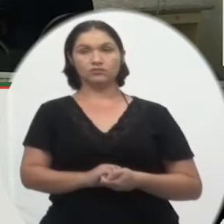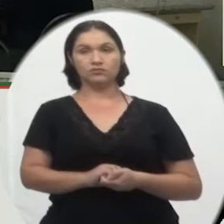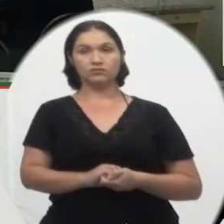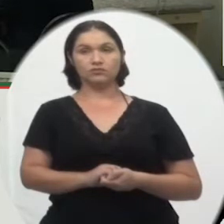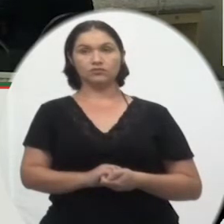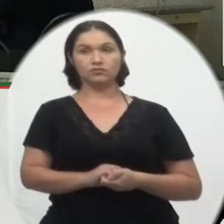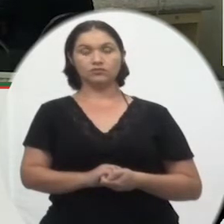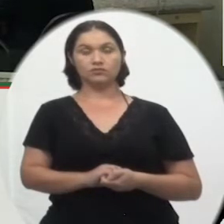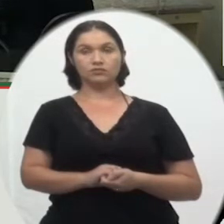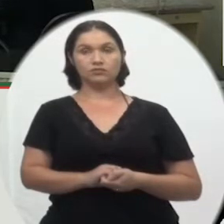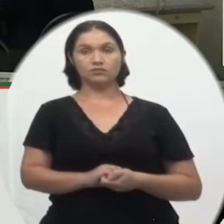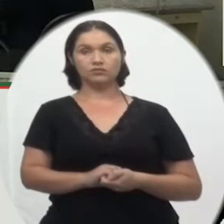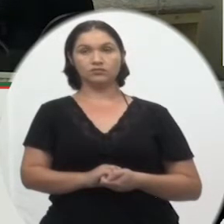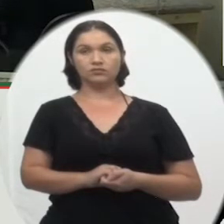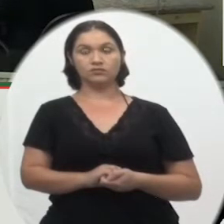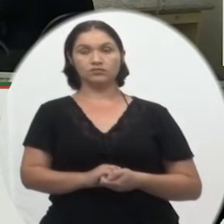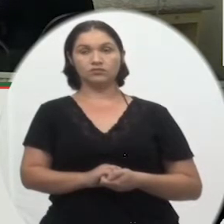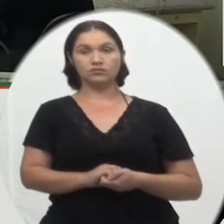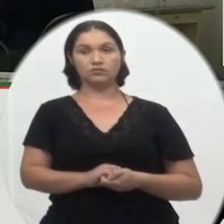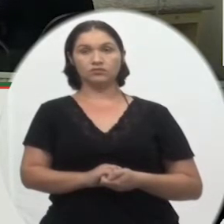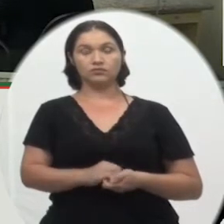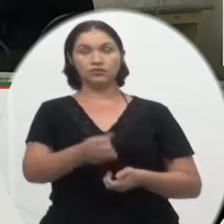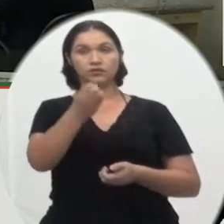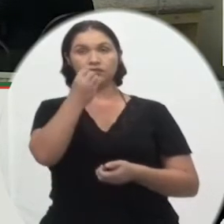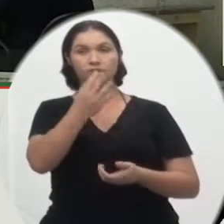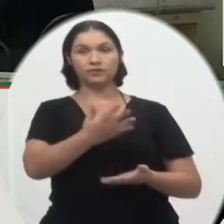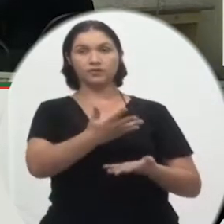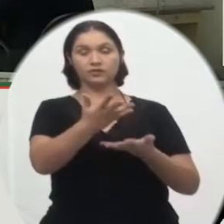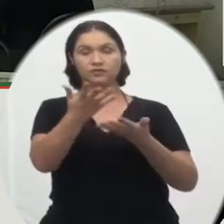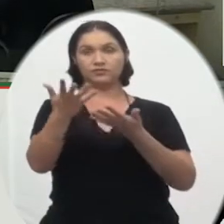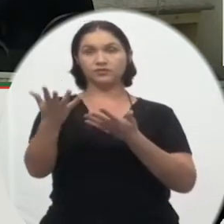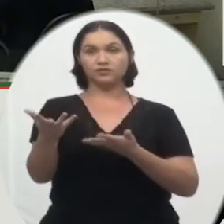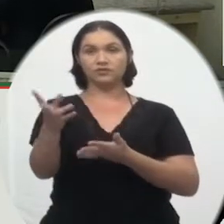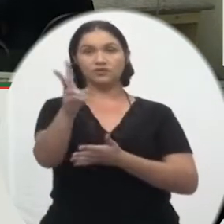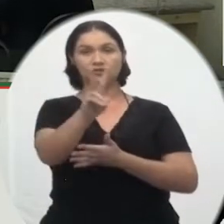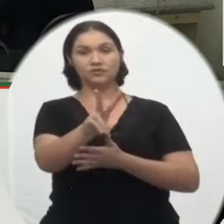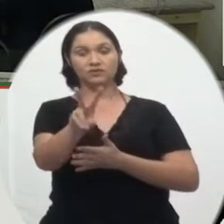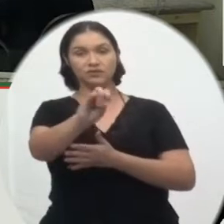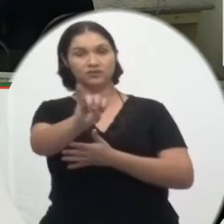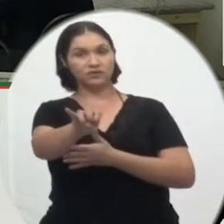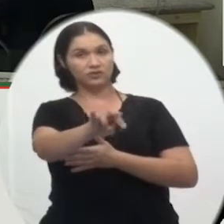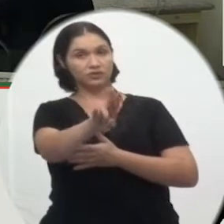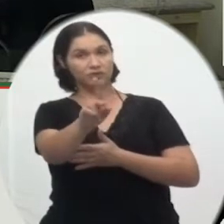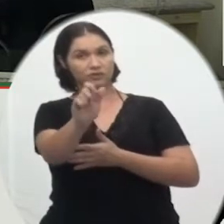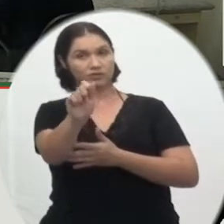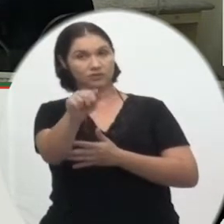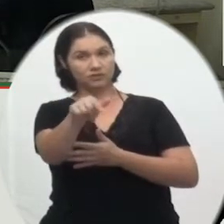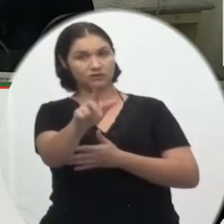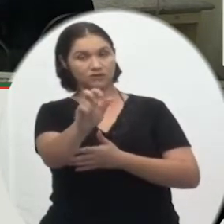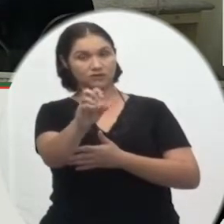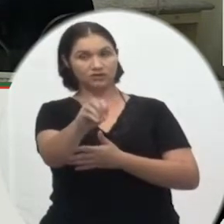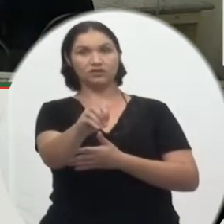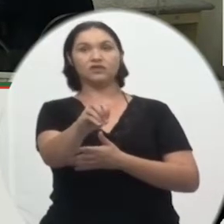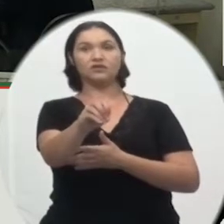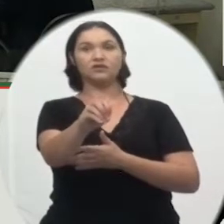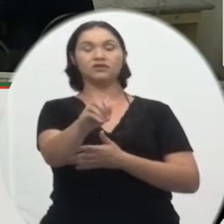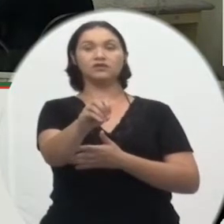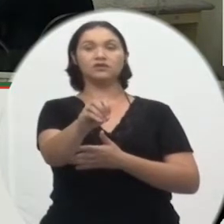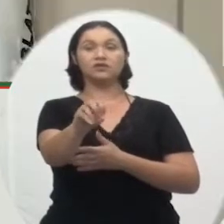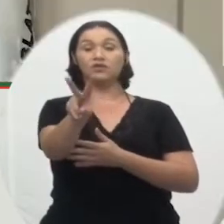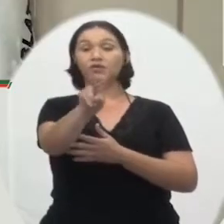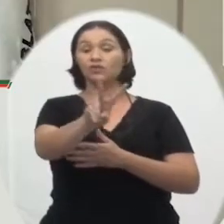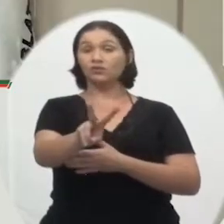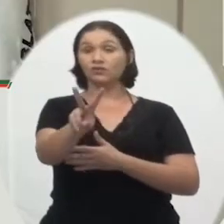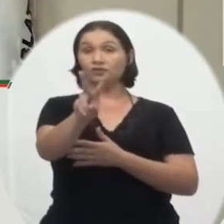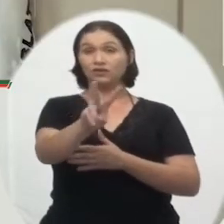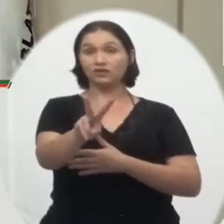Facebook. Quero dar as boas-vindas para o nosso amigo, o vereador Juliano Arnes, nosso vereador aqui da nossa cidade. Não é